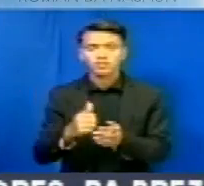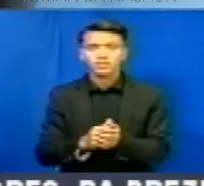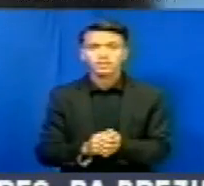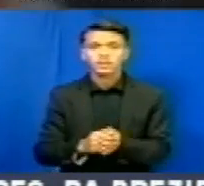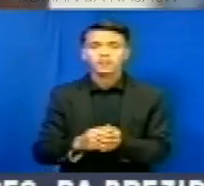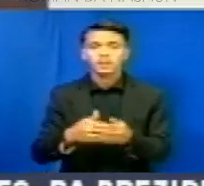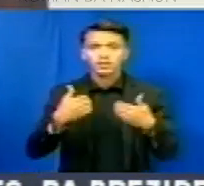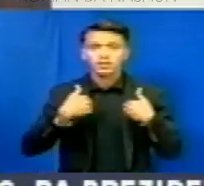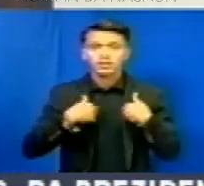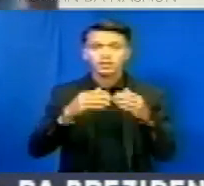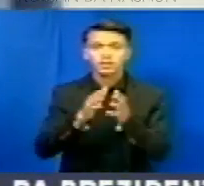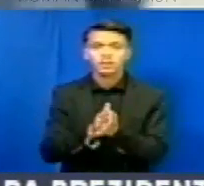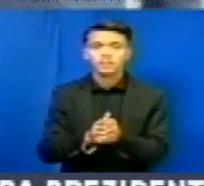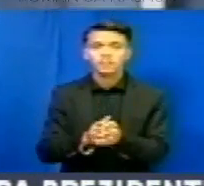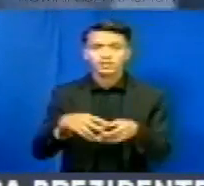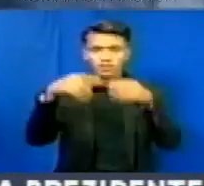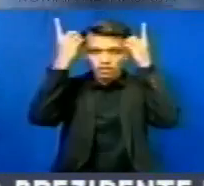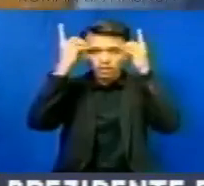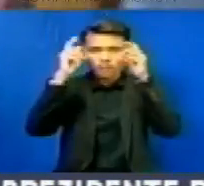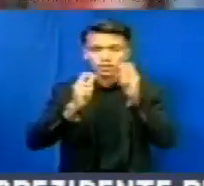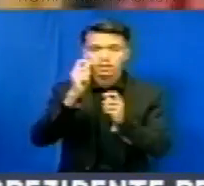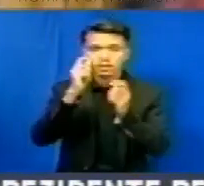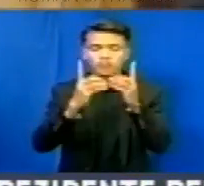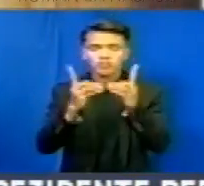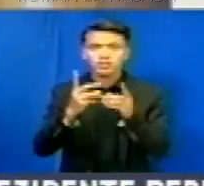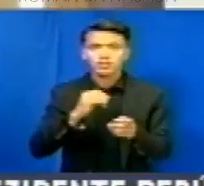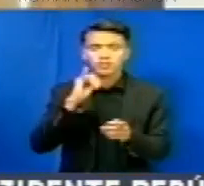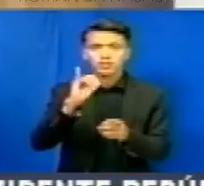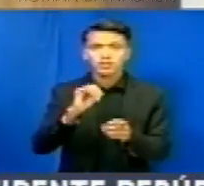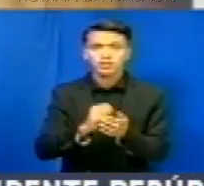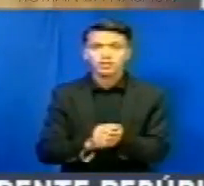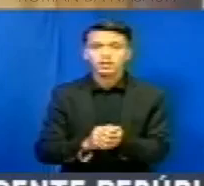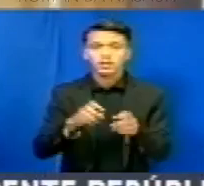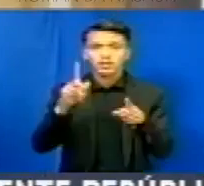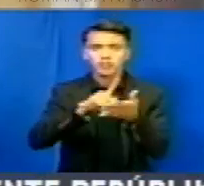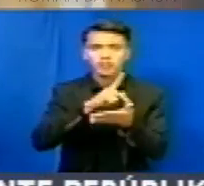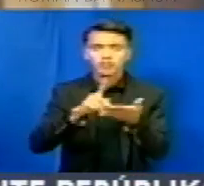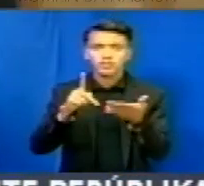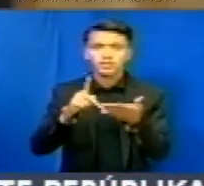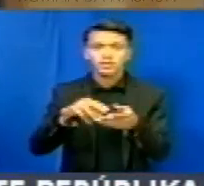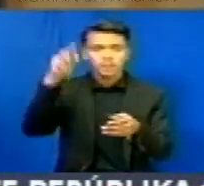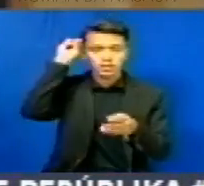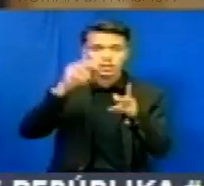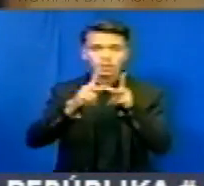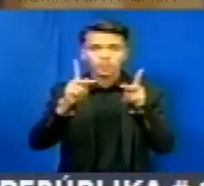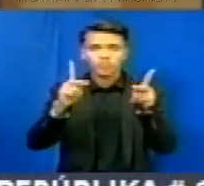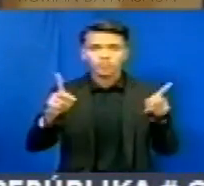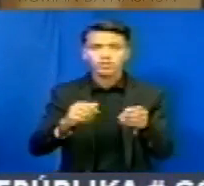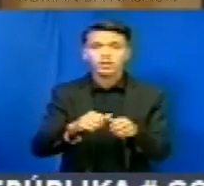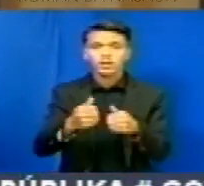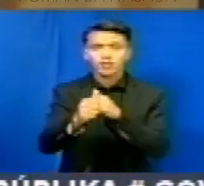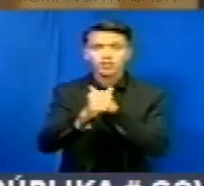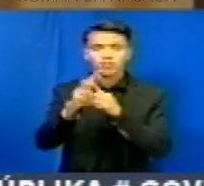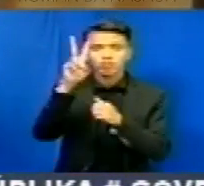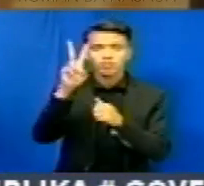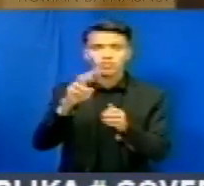E a leitura no Tribunal Distrital dele absolve Mosarguido na rua Russi crime administração danosa. Ministério Público acusa Arguido na rua.